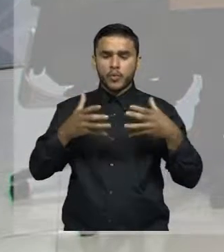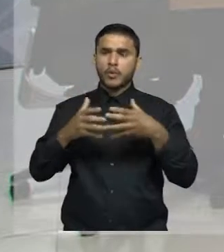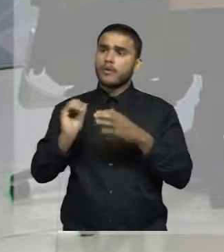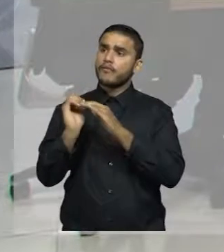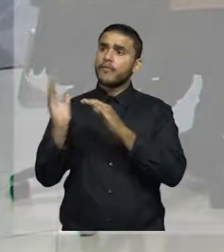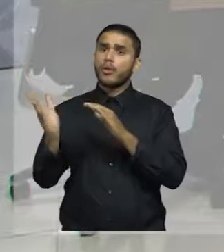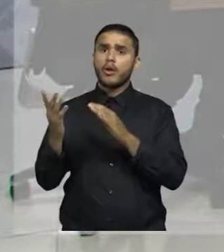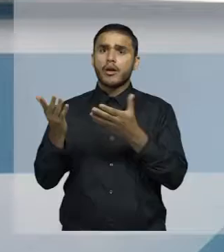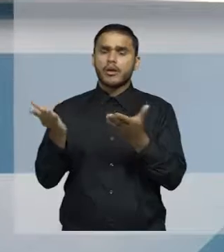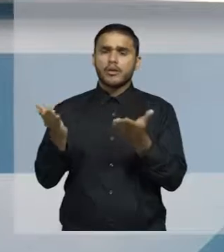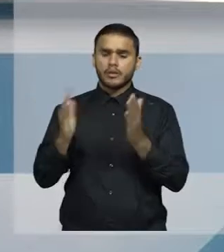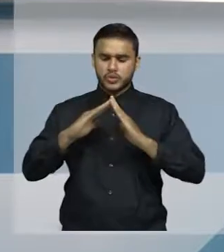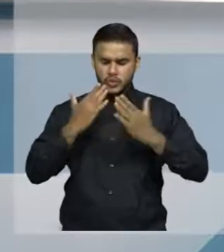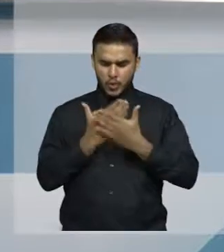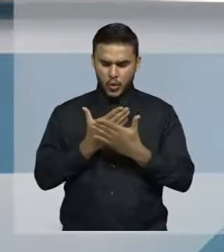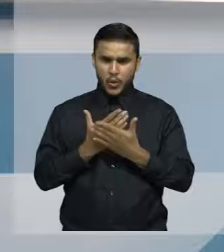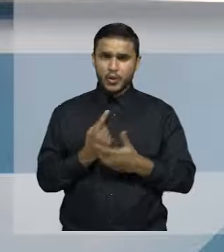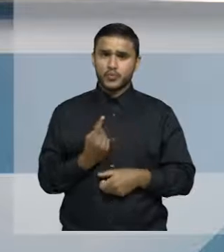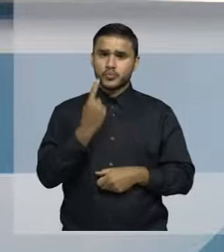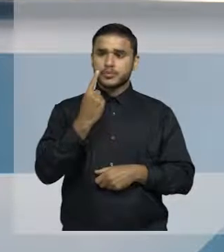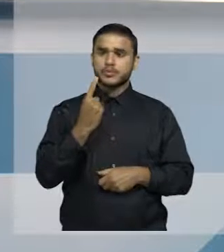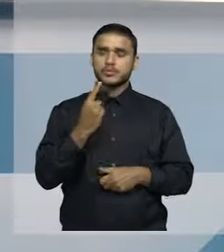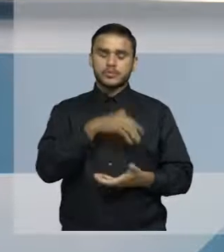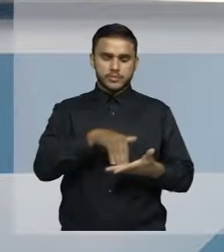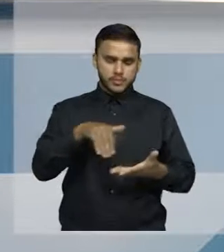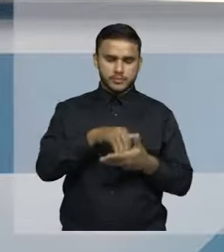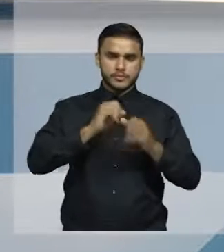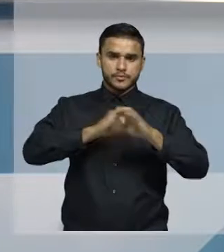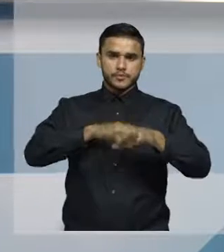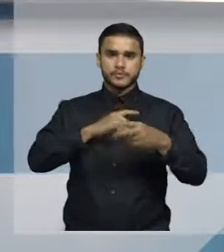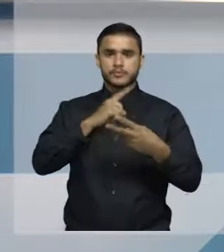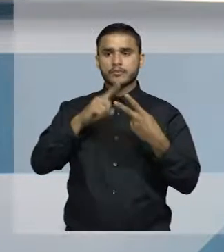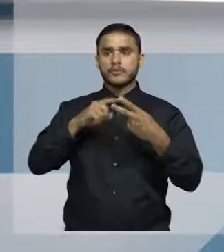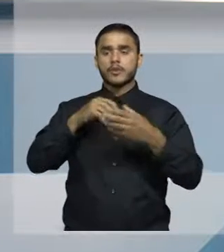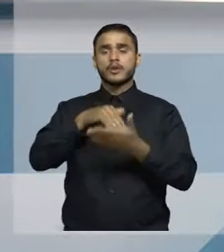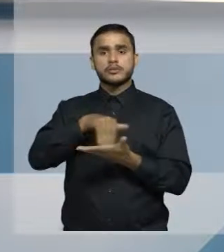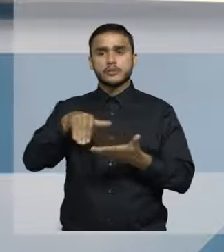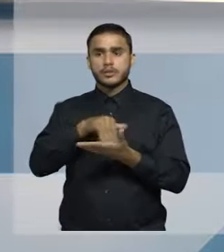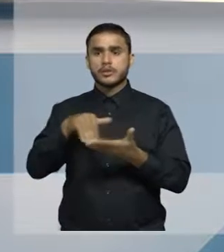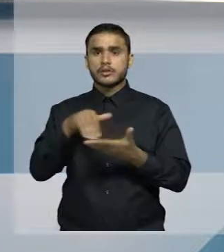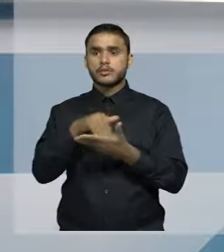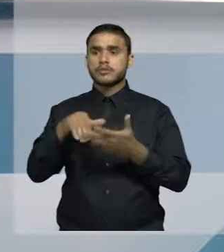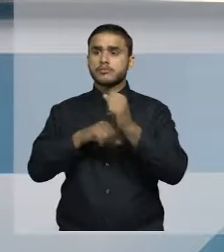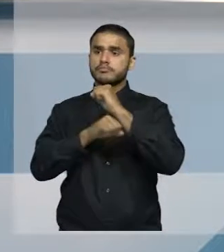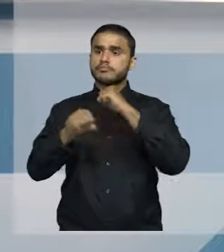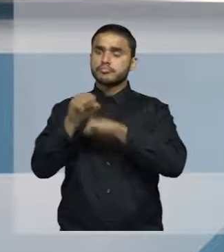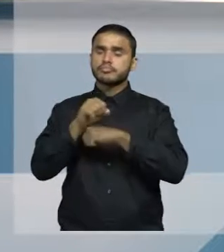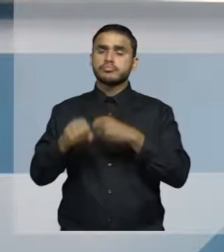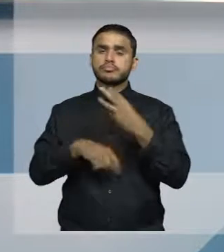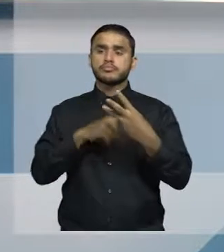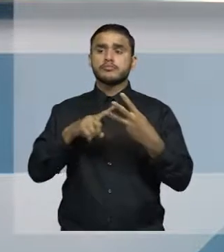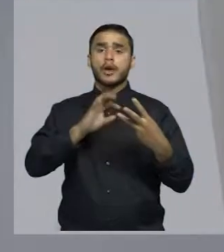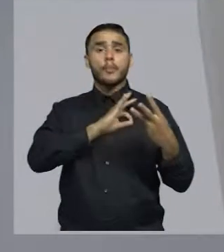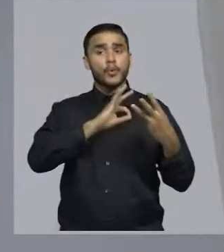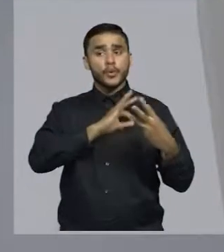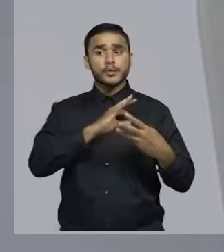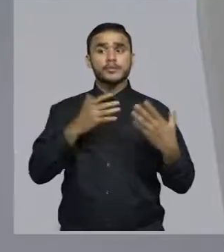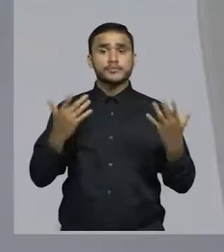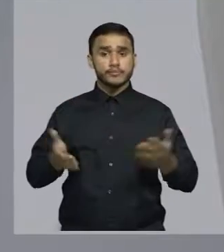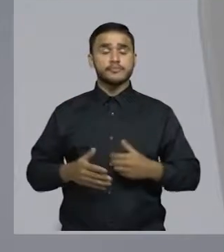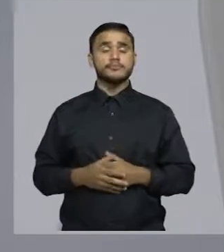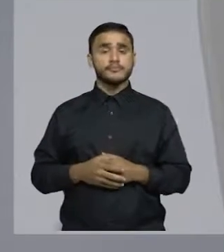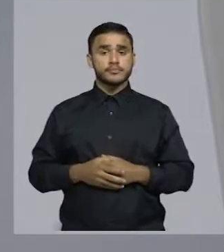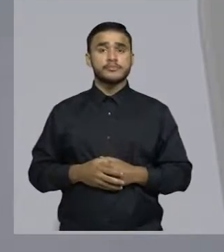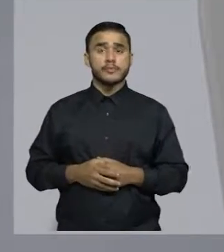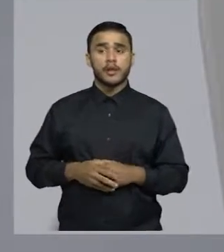com a polícia, não resolve. Tem que ser a Secretaria de Educação, a Secretaria de Infraestrutura e a polícia. Né? Se não for um trabalho